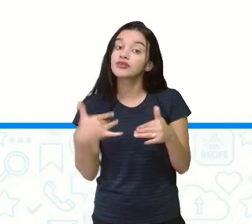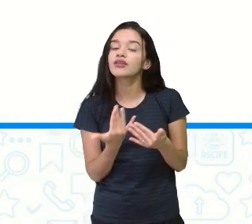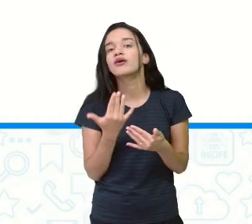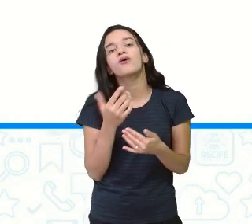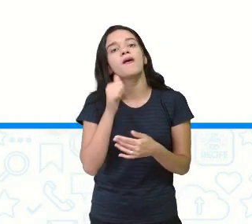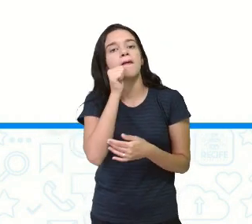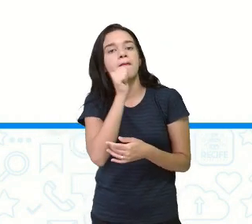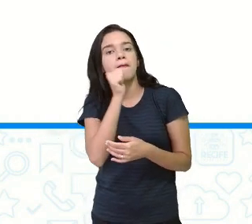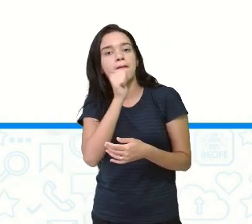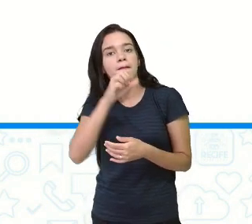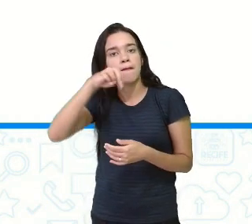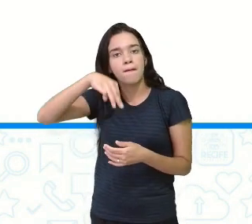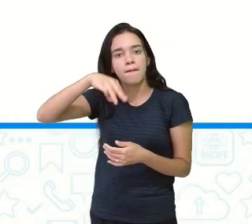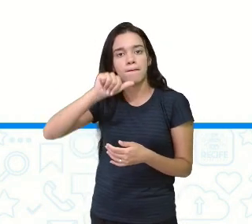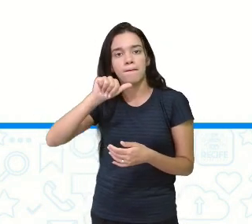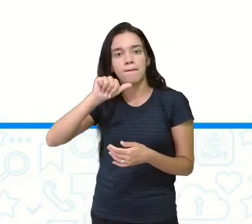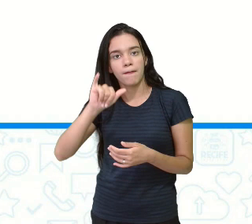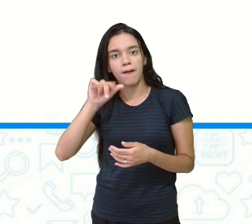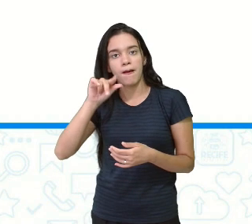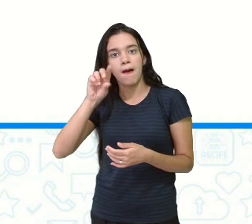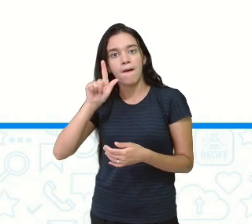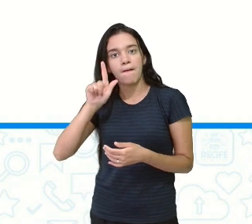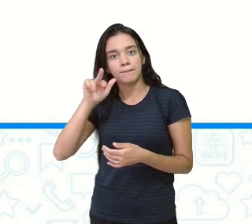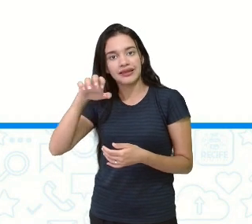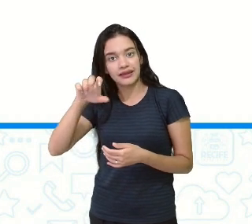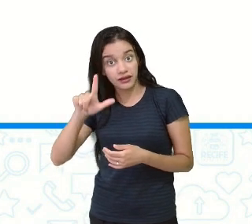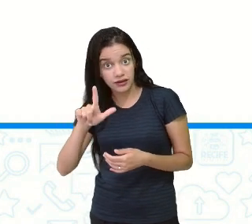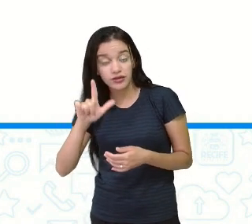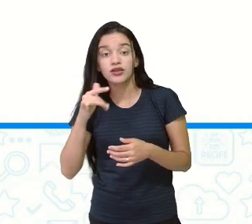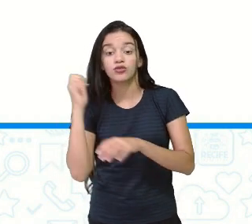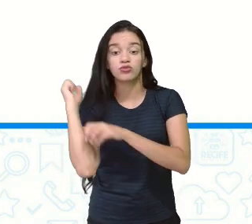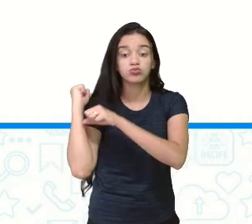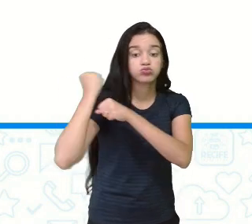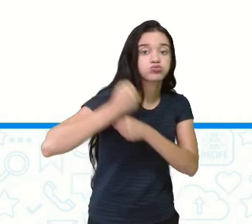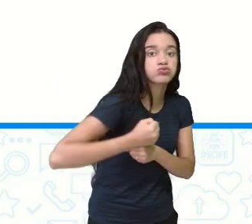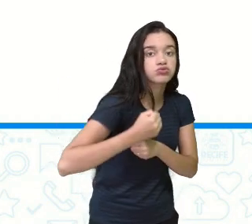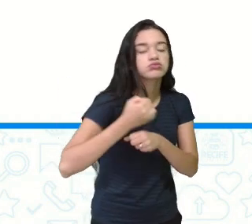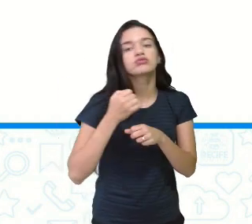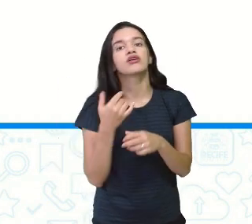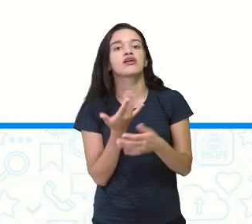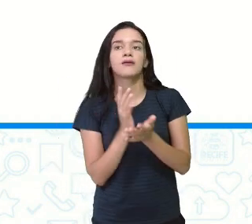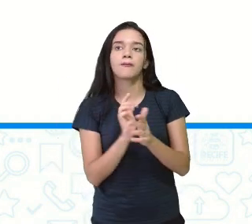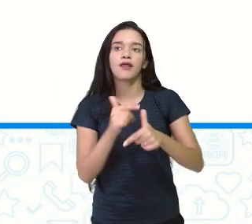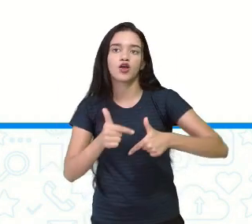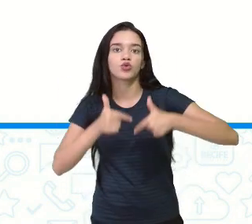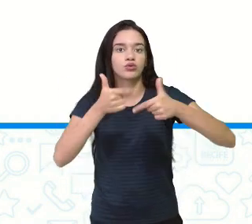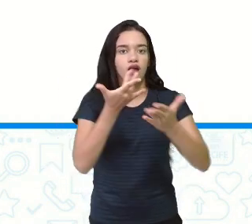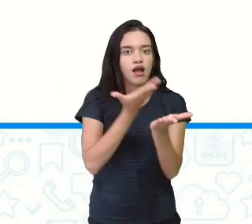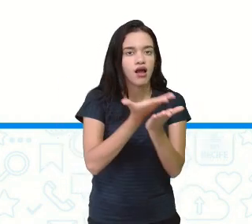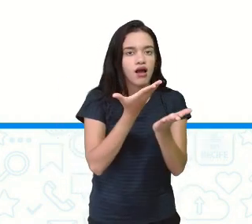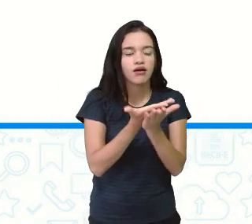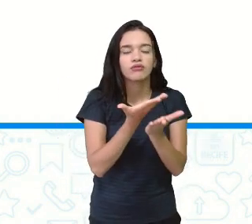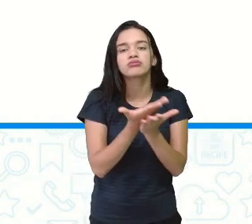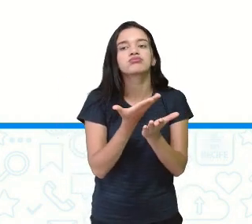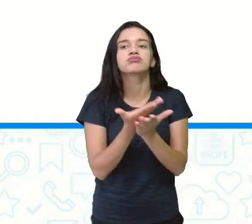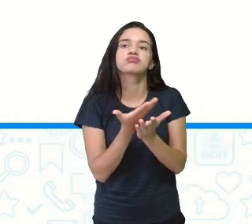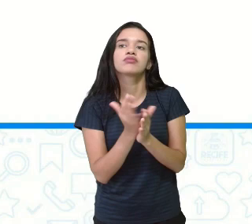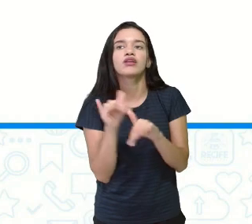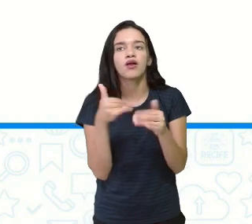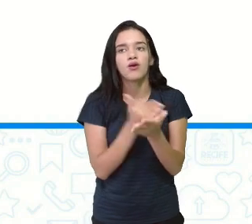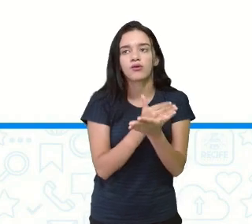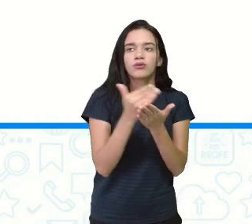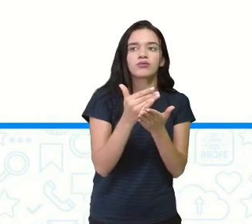Miguel faz aula de judô, que começa às 15 horas e termina às 16 horas. Quanto tempo dura a aula de